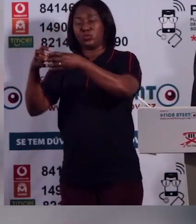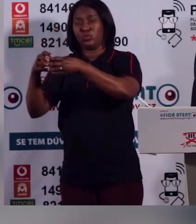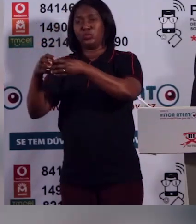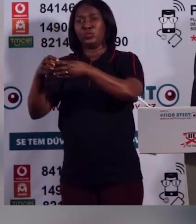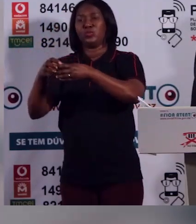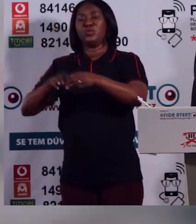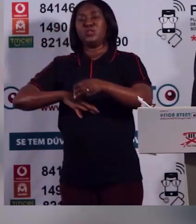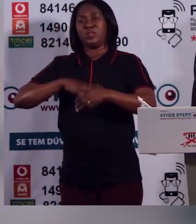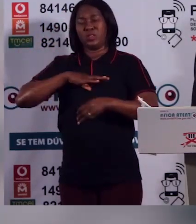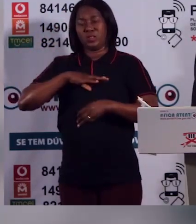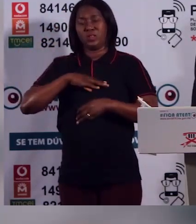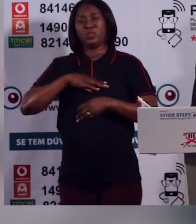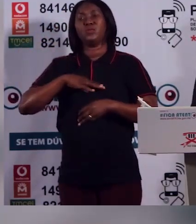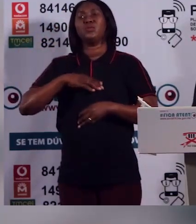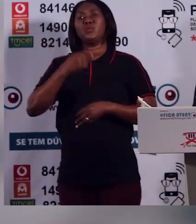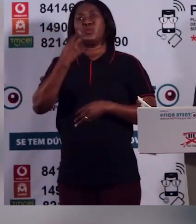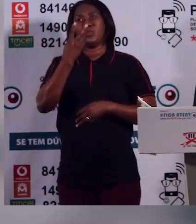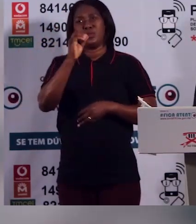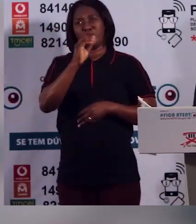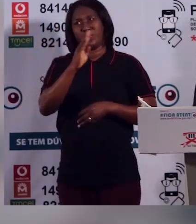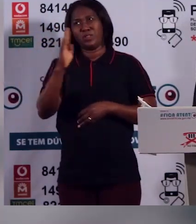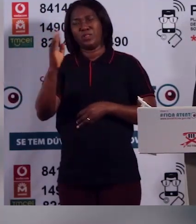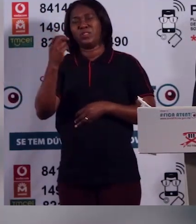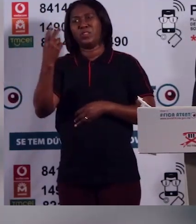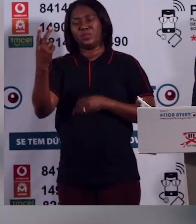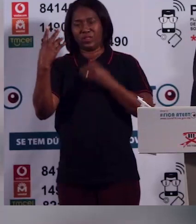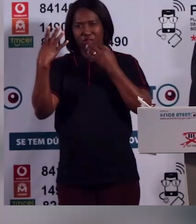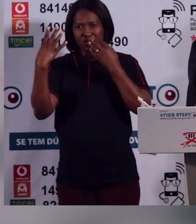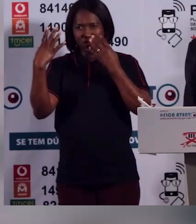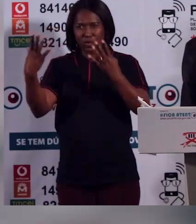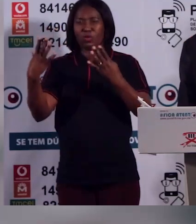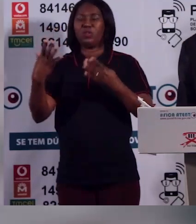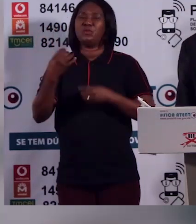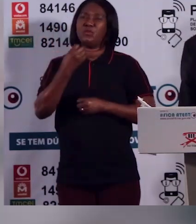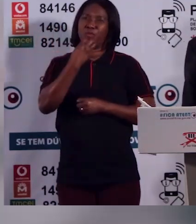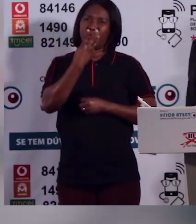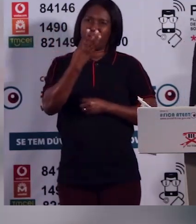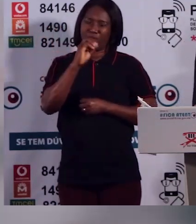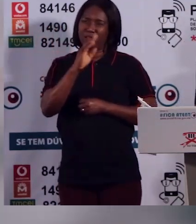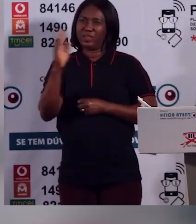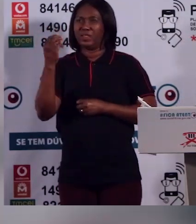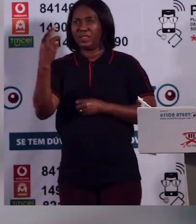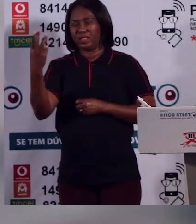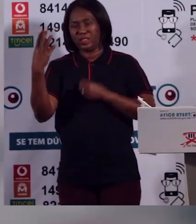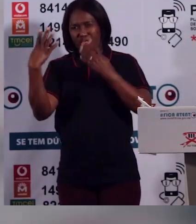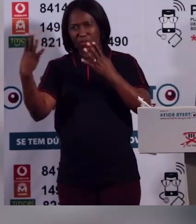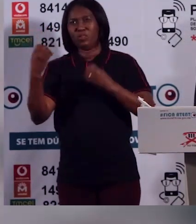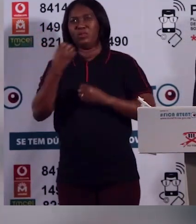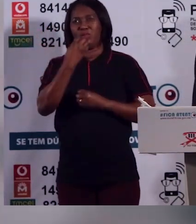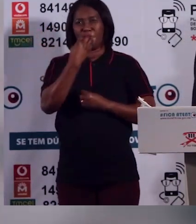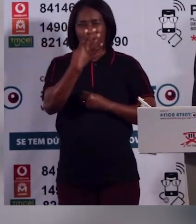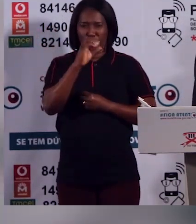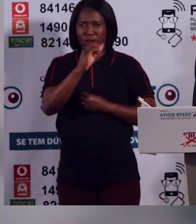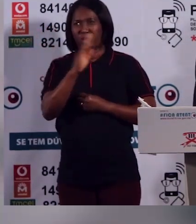etários dos 20 aos 29, 30 a 39, 40 a 49 anos de idade, embora também, e de uma forma um